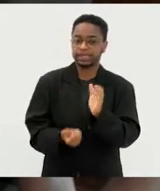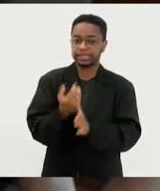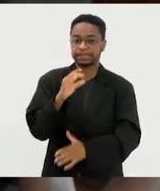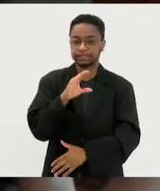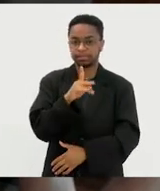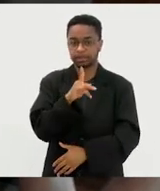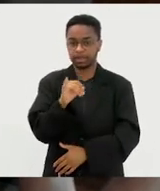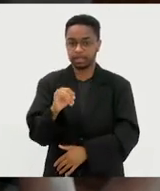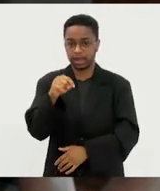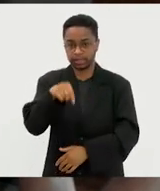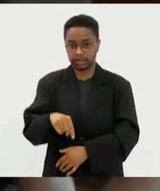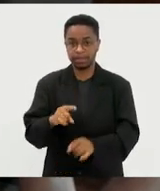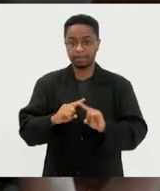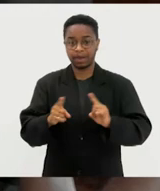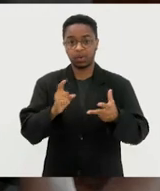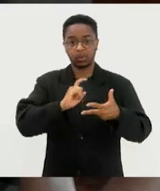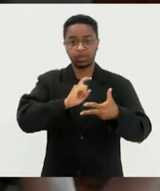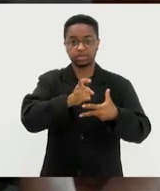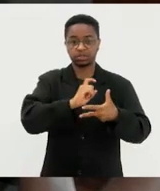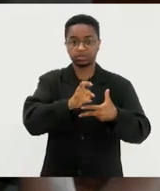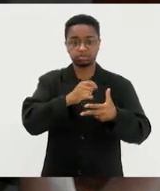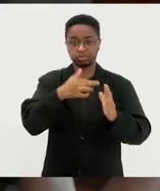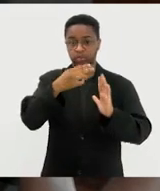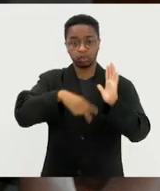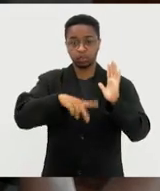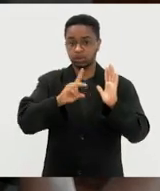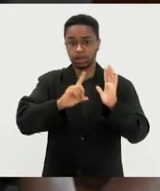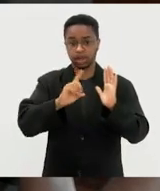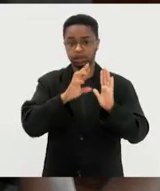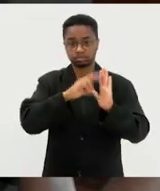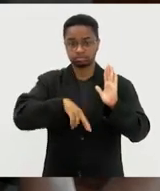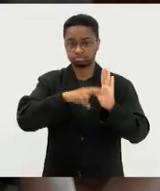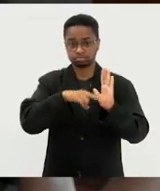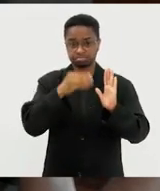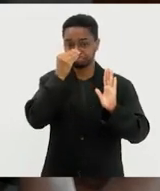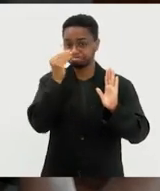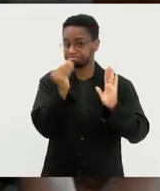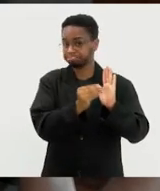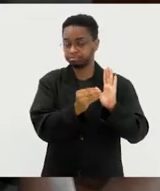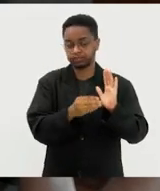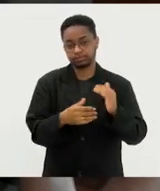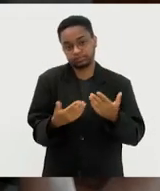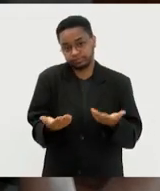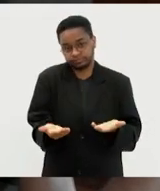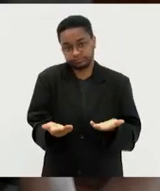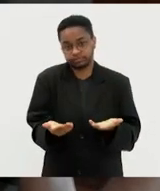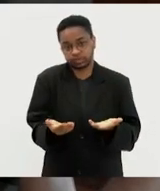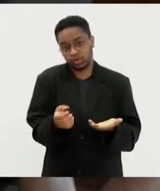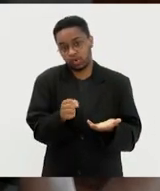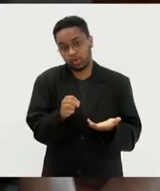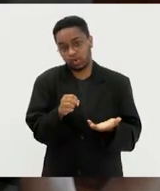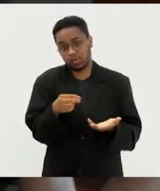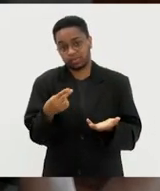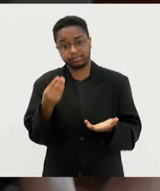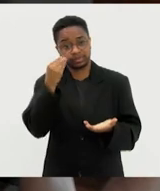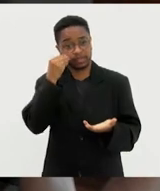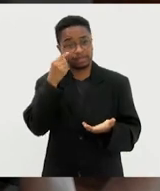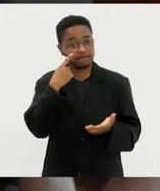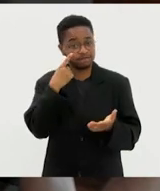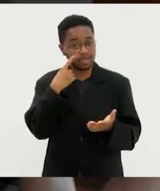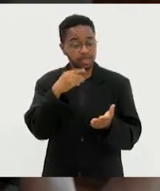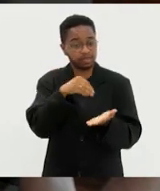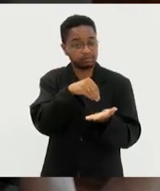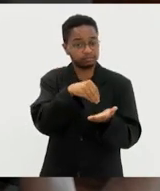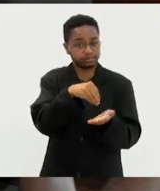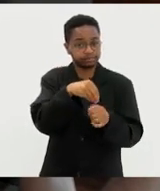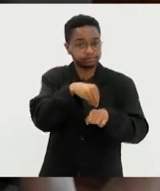e o executivo sequer leu o relatório. Né? Pelo menos devia ler as recomendações. Quando eu falo